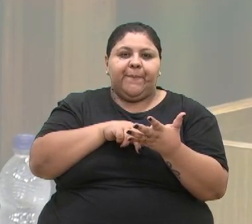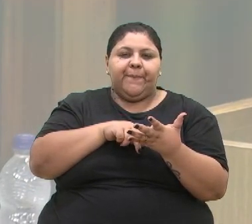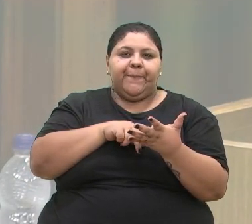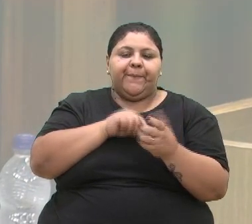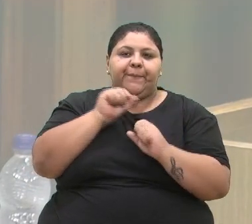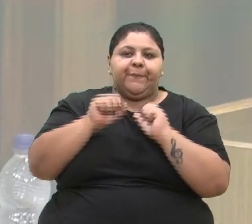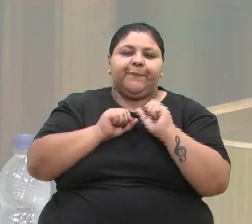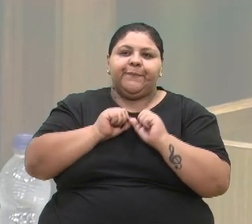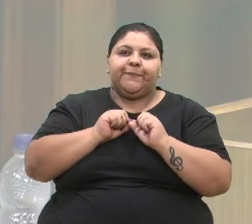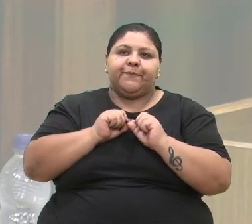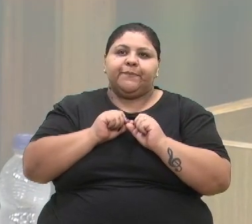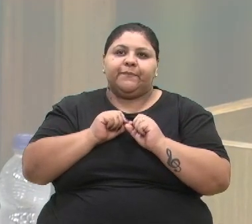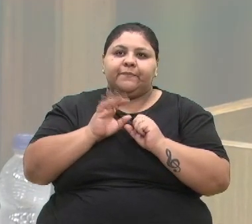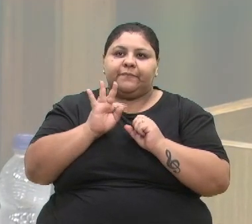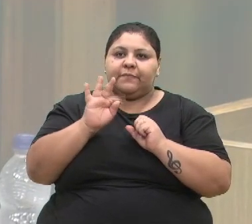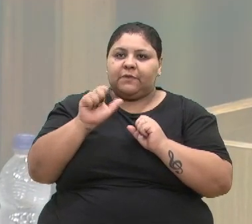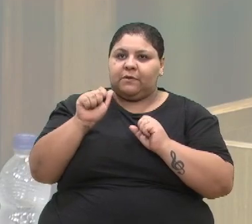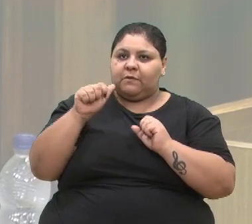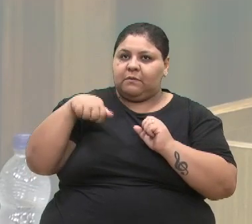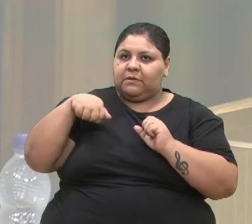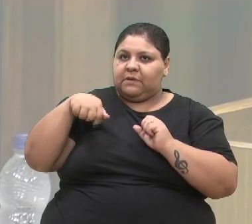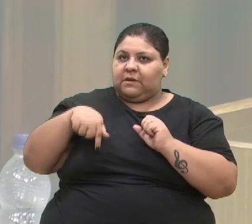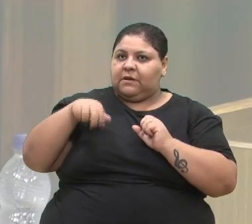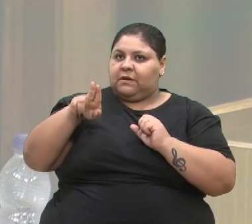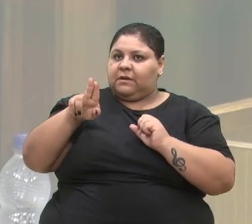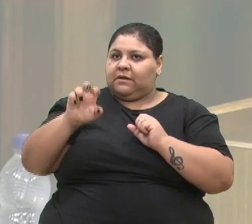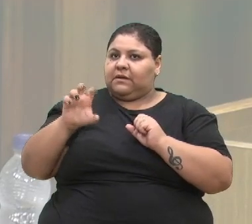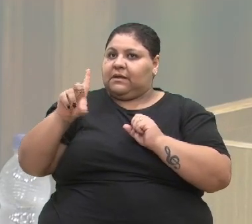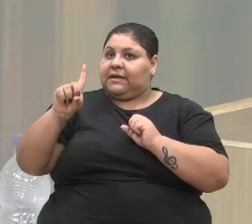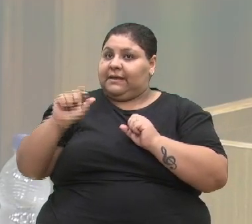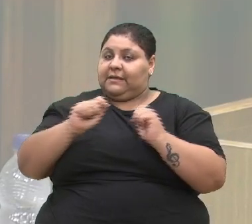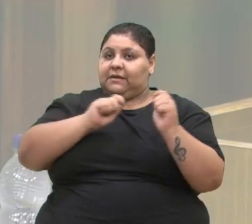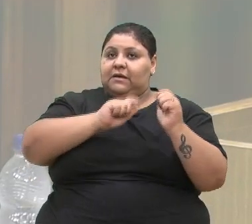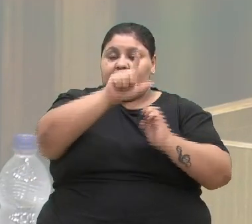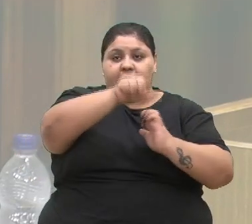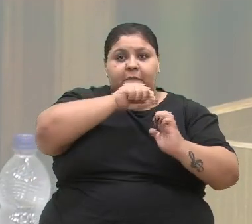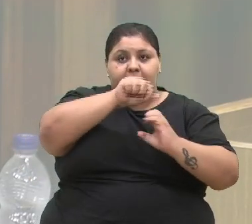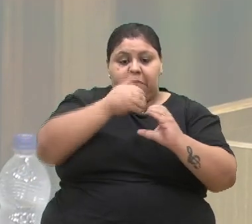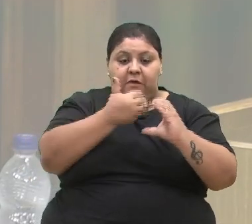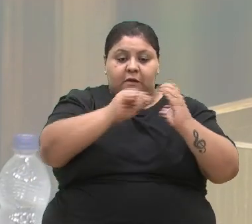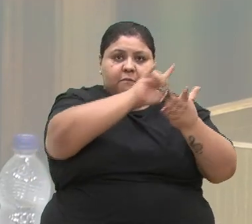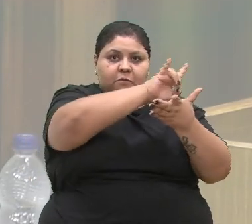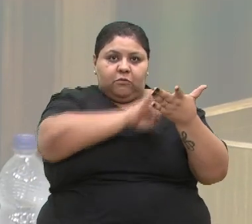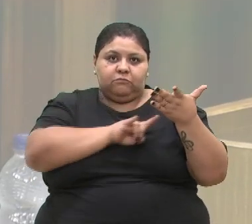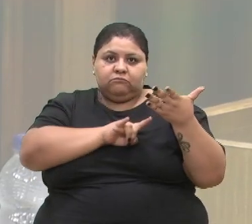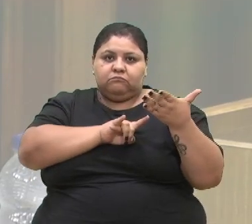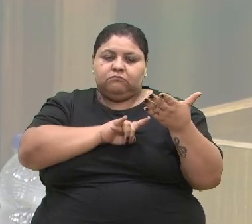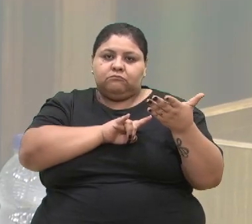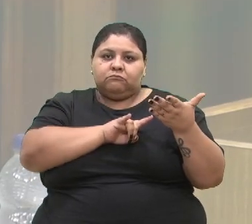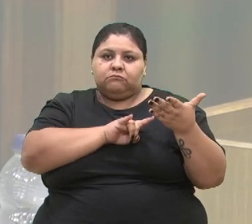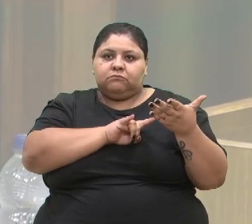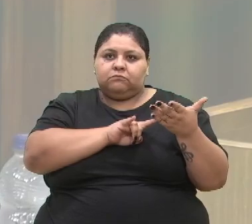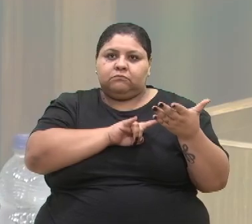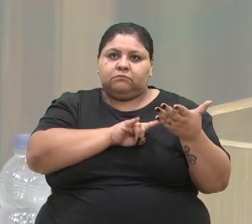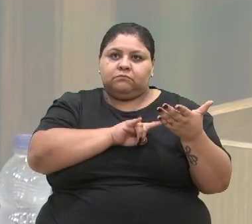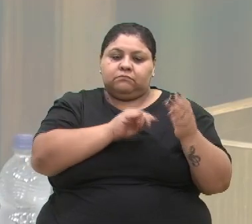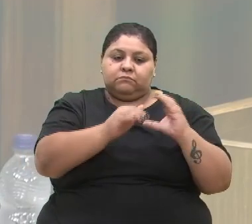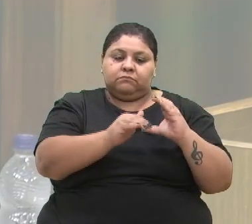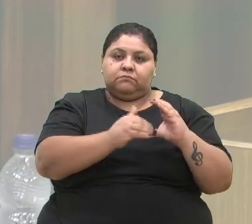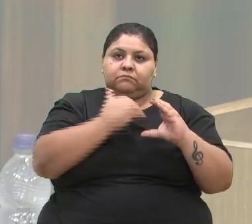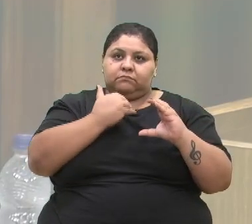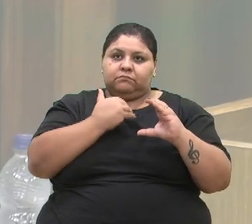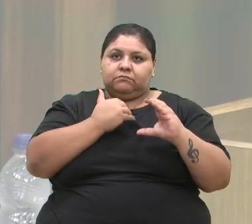que a Takeda Pharma LTDA, ela encaminhou esse documento, né, a esta casa, o